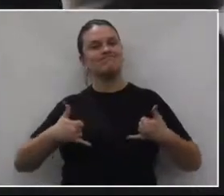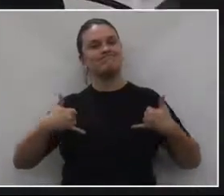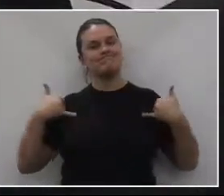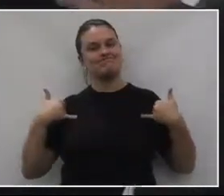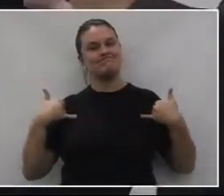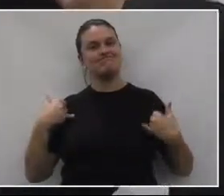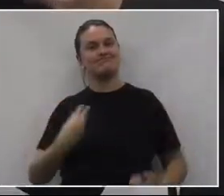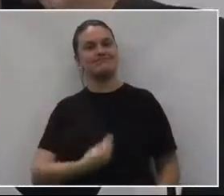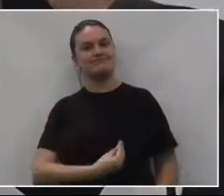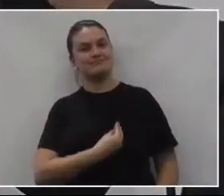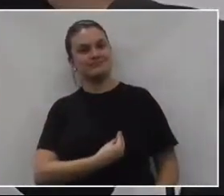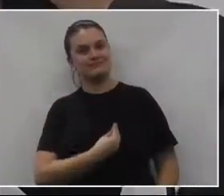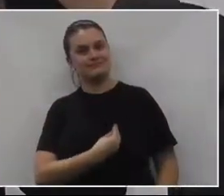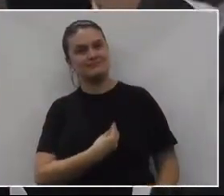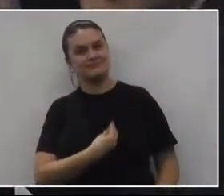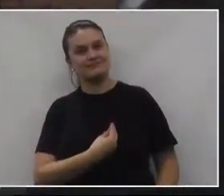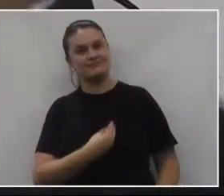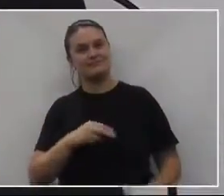vez presente